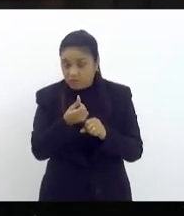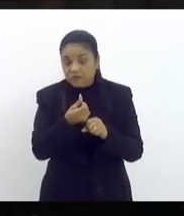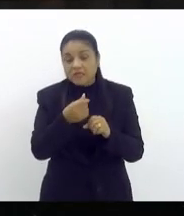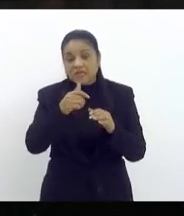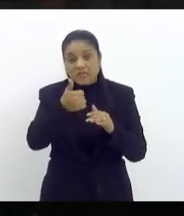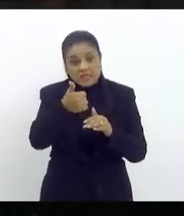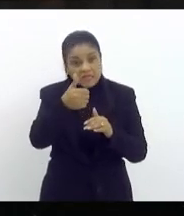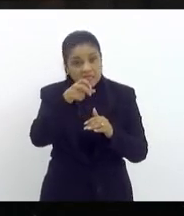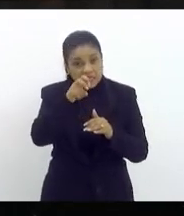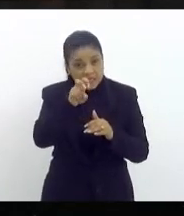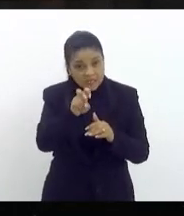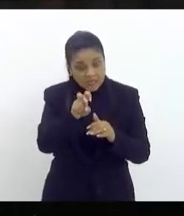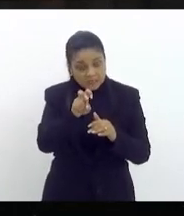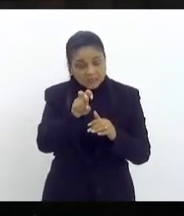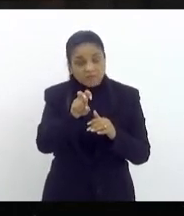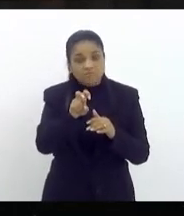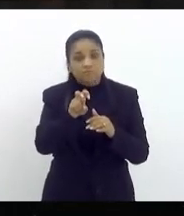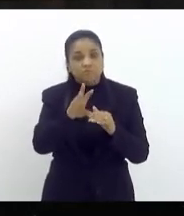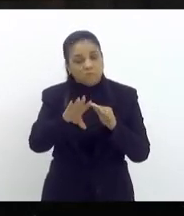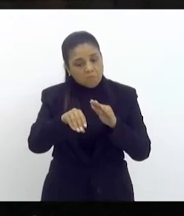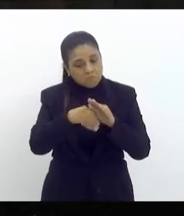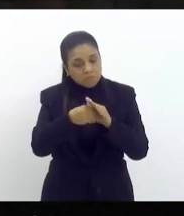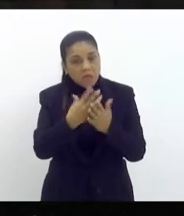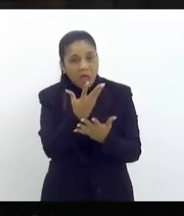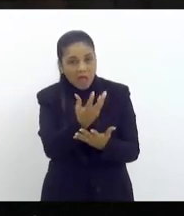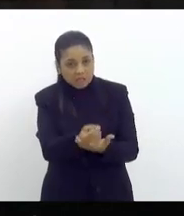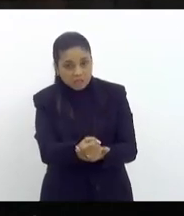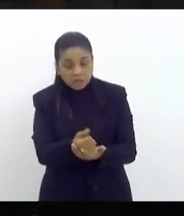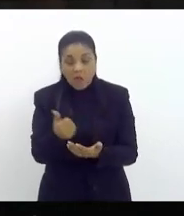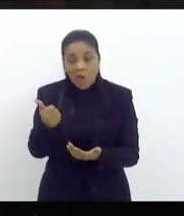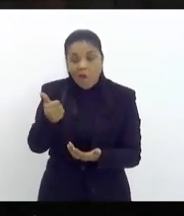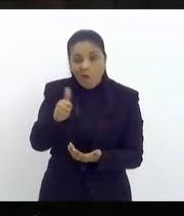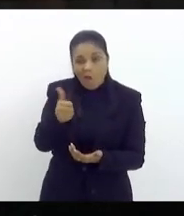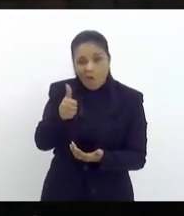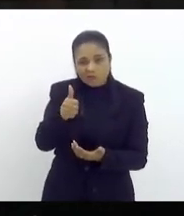subemendas eu vou falar disso daqui a pouco e 11 foram rejeitadas